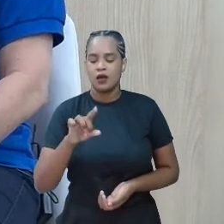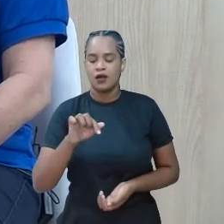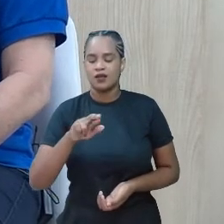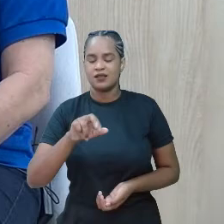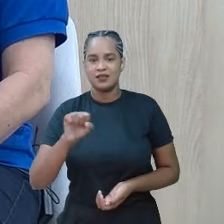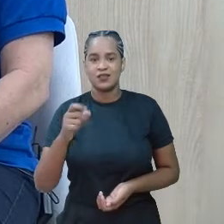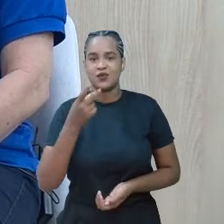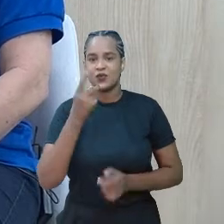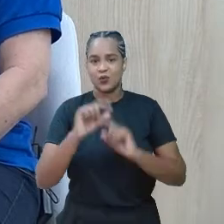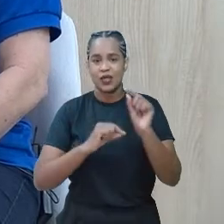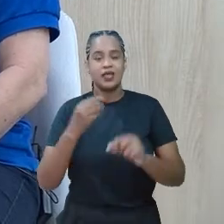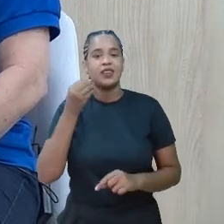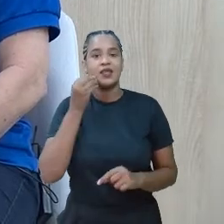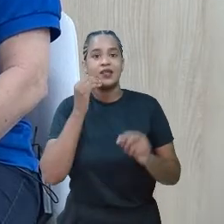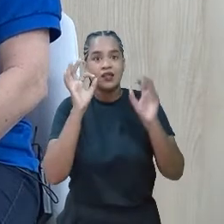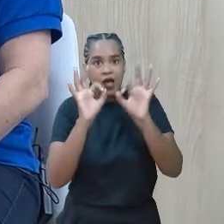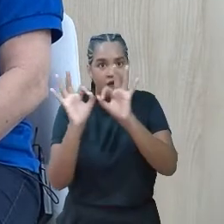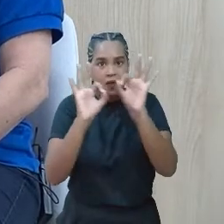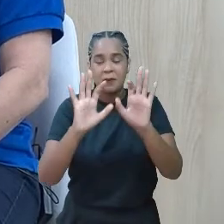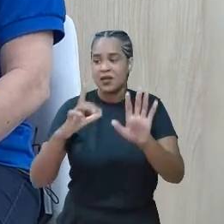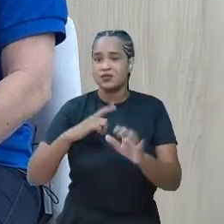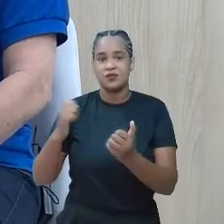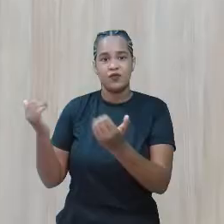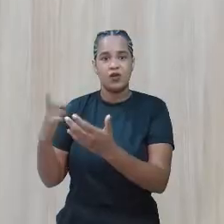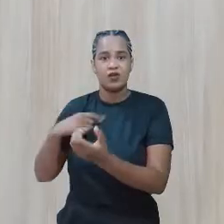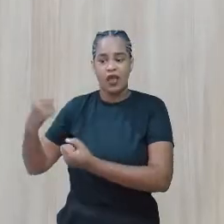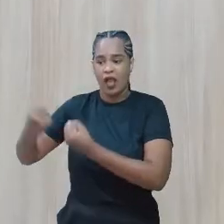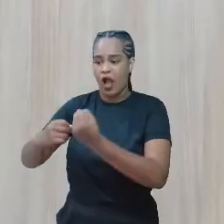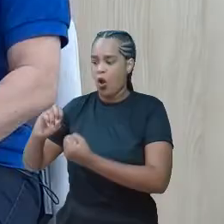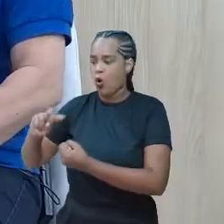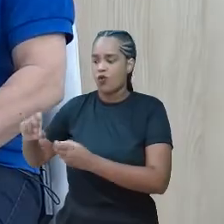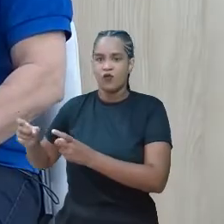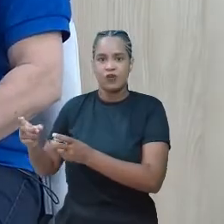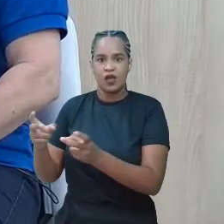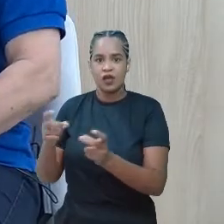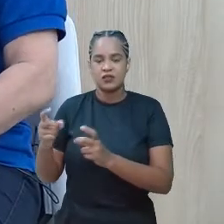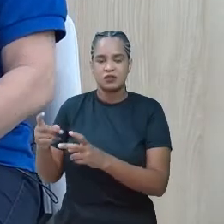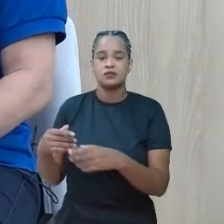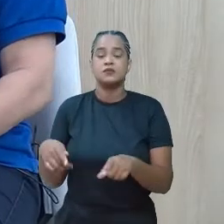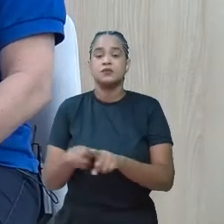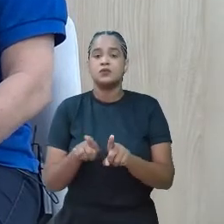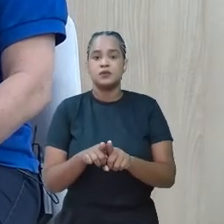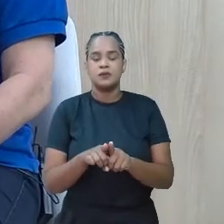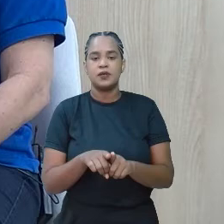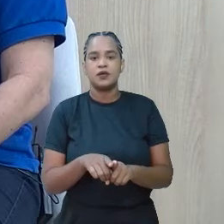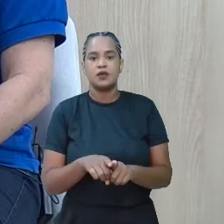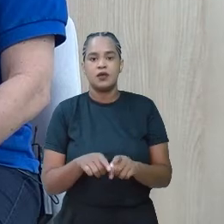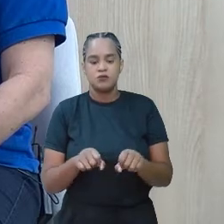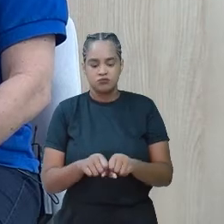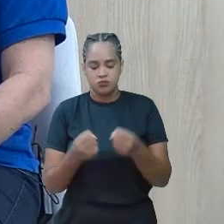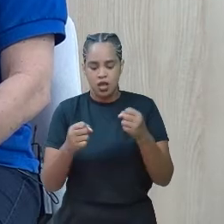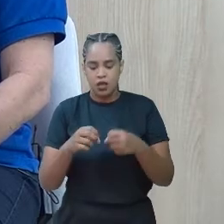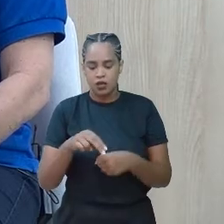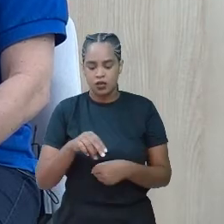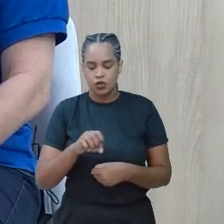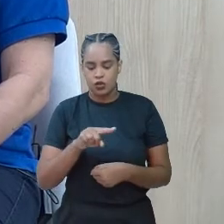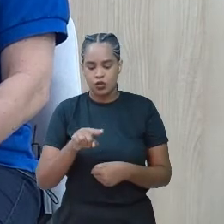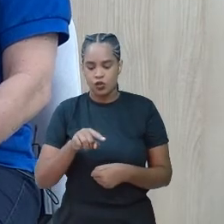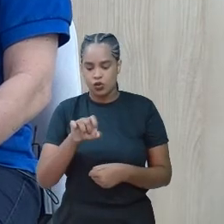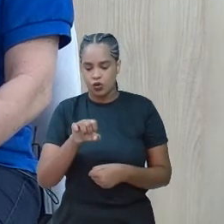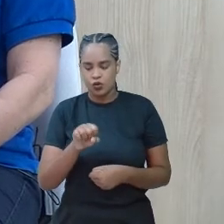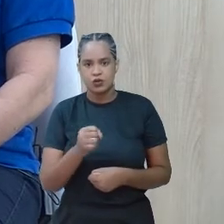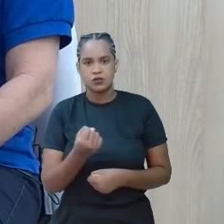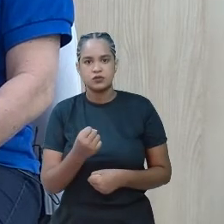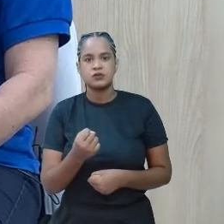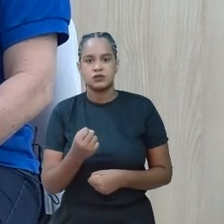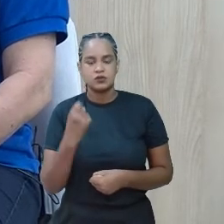está passando. Ah, que legal. E Davi disse que quebra-nozes também é um barulho. Eu